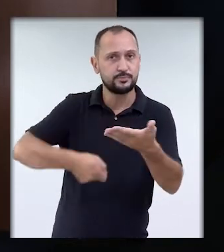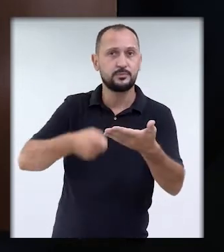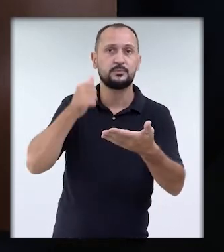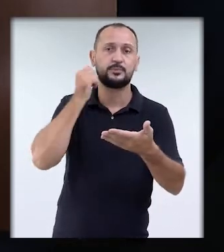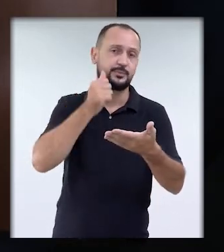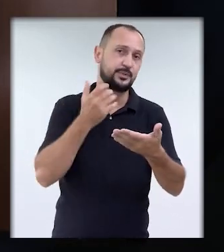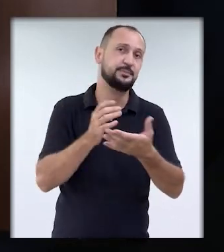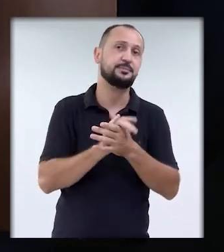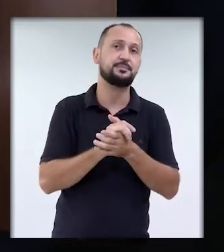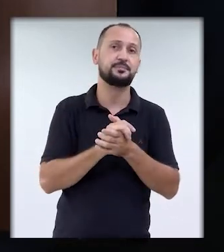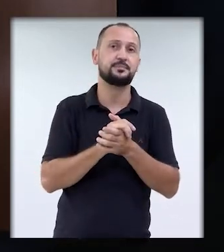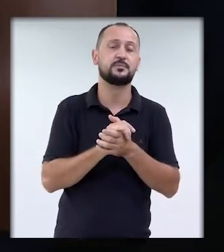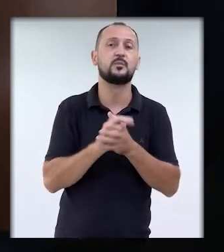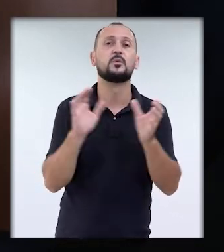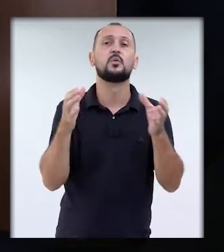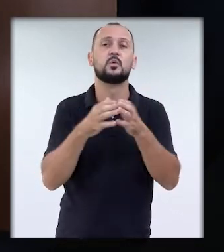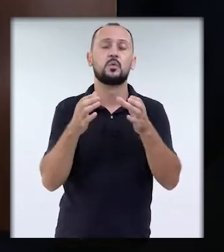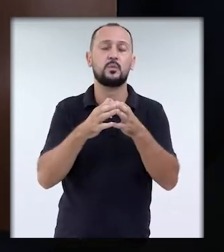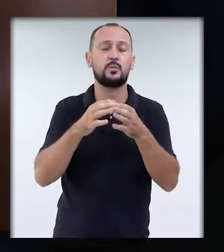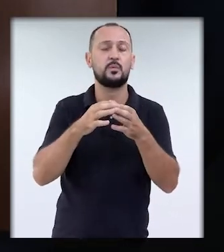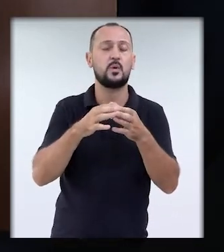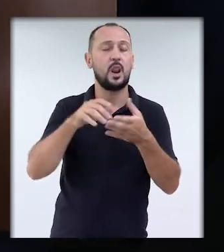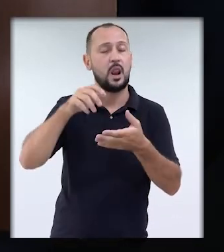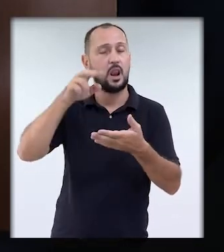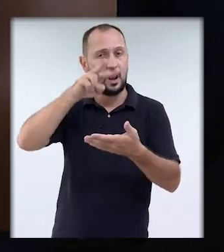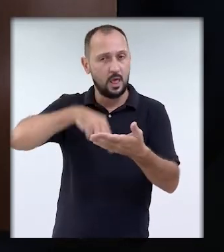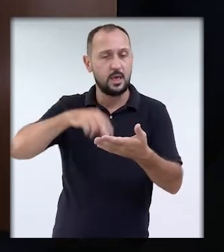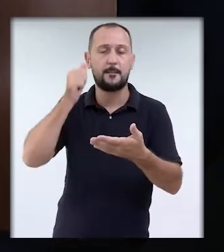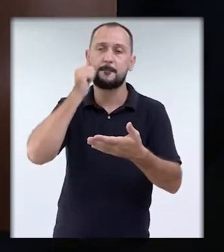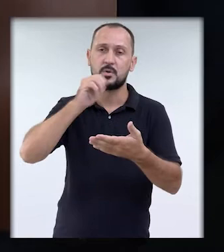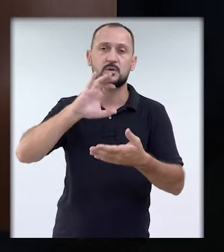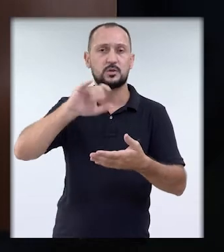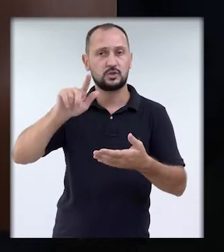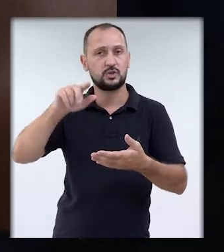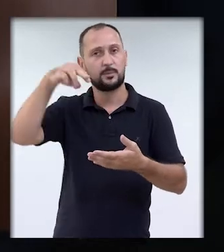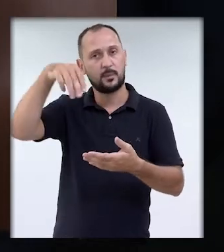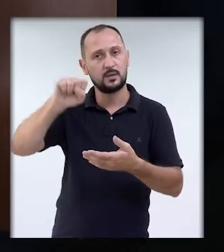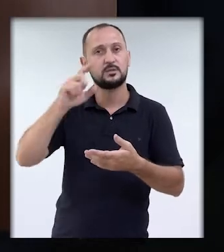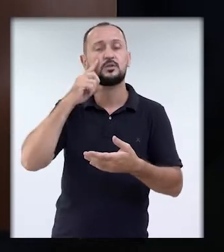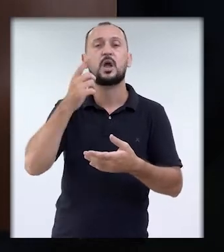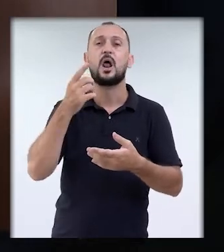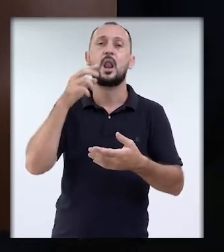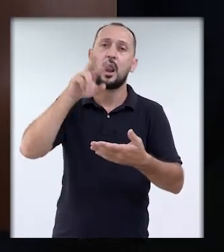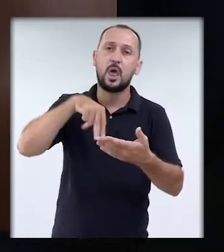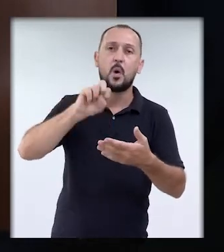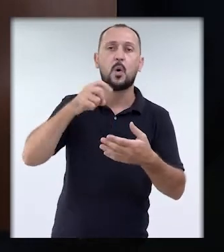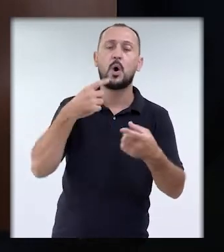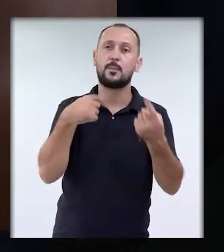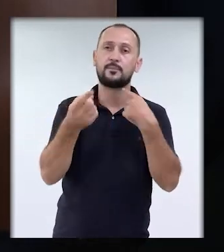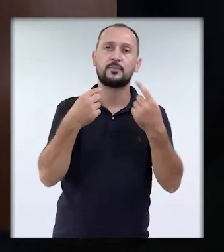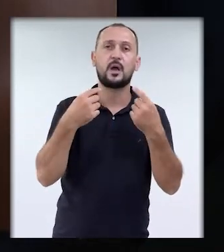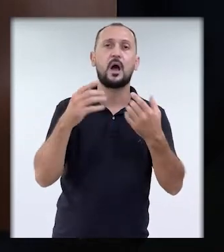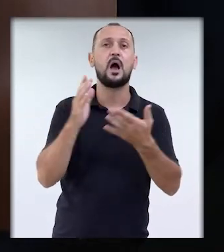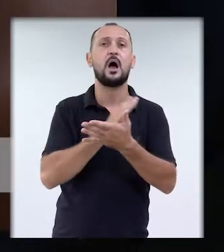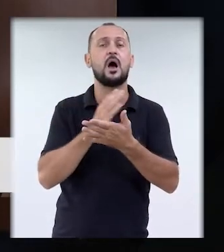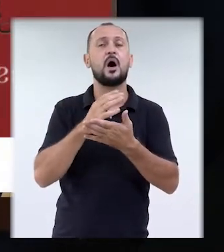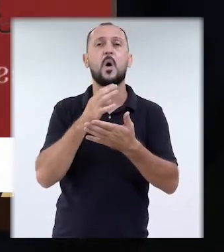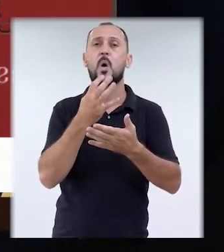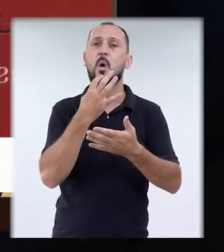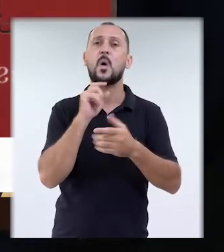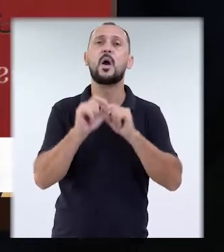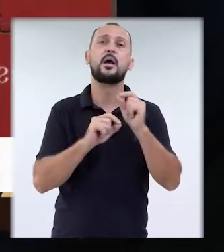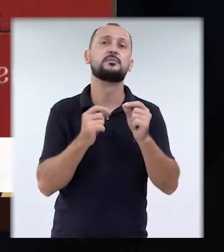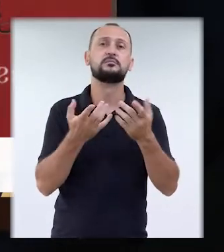também por mulheres, no grupo Leia Mulheres CGMS, vocês já leram ou debateram alguma vez, ou